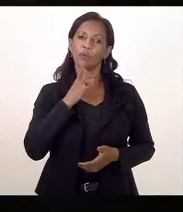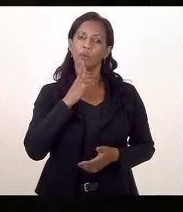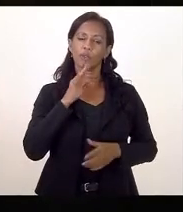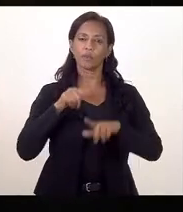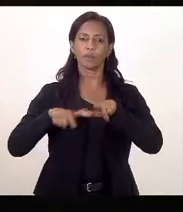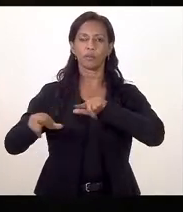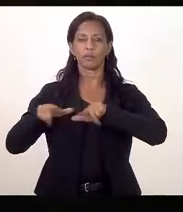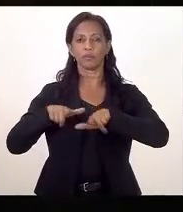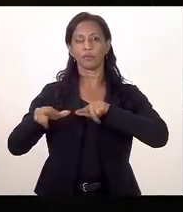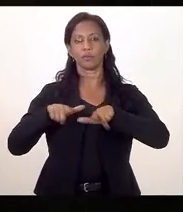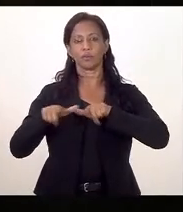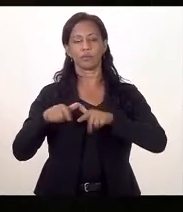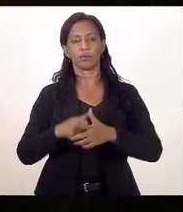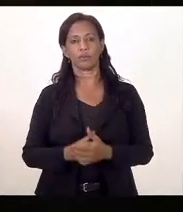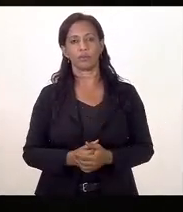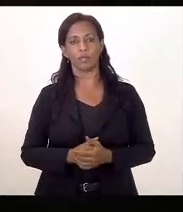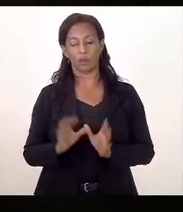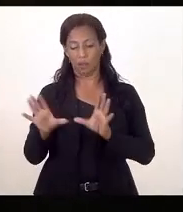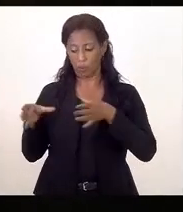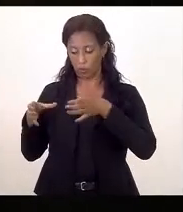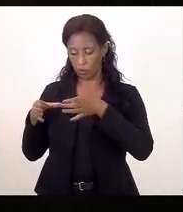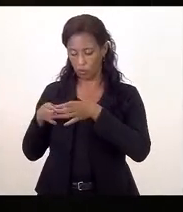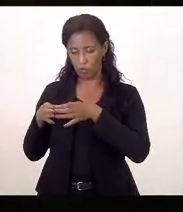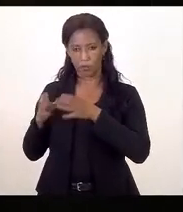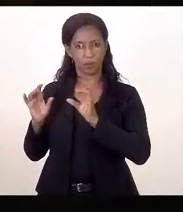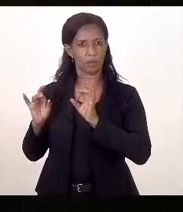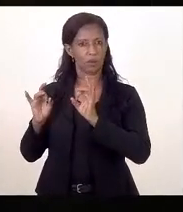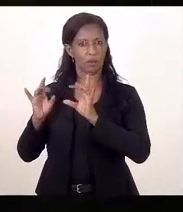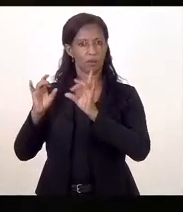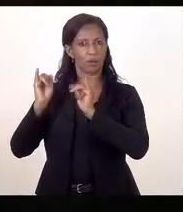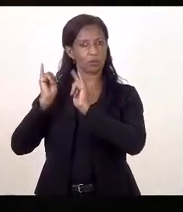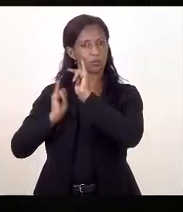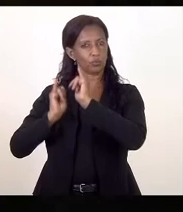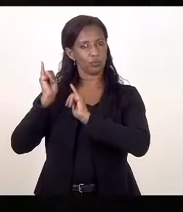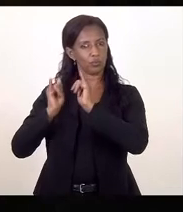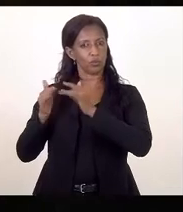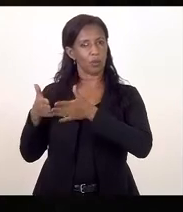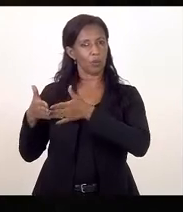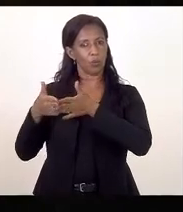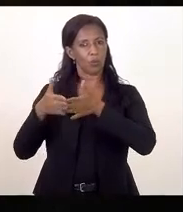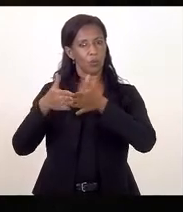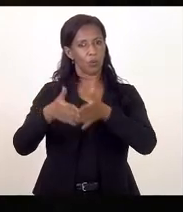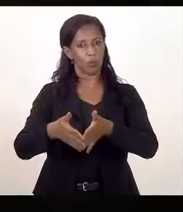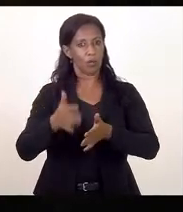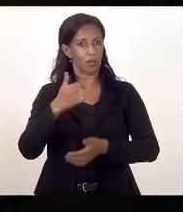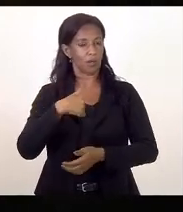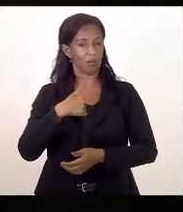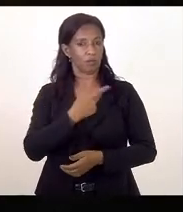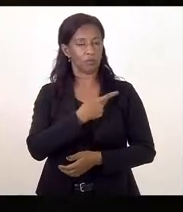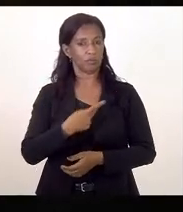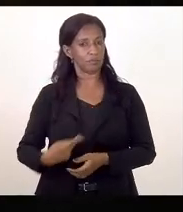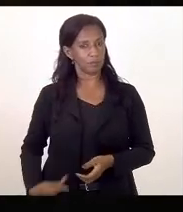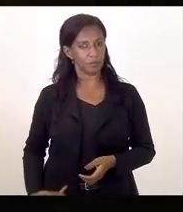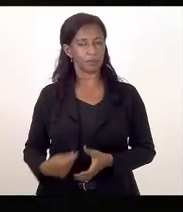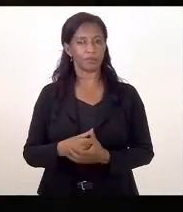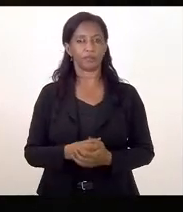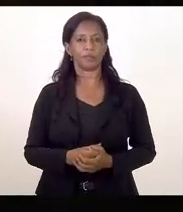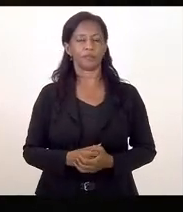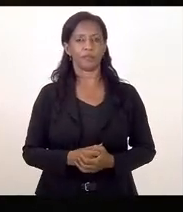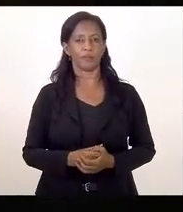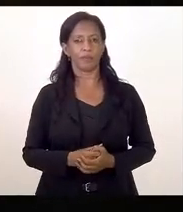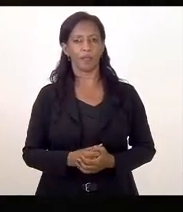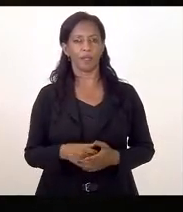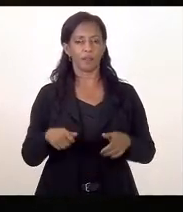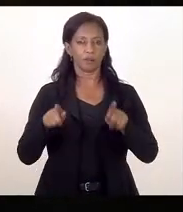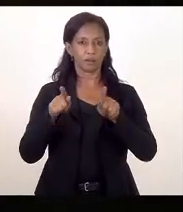trabalhos da Comissão Especial de Indústria Naval, da qual eu sou presidente, em